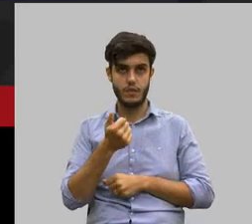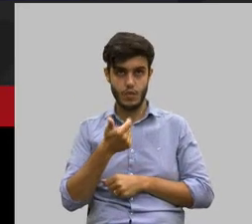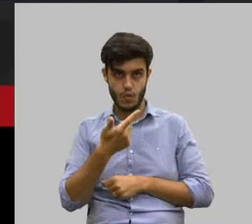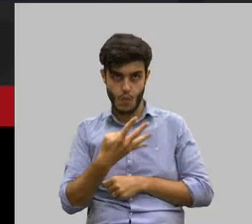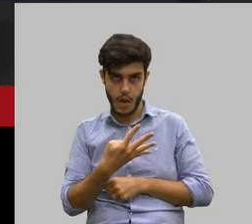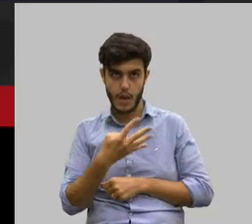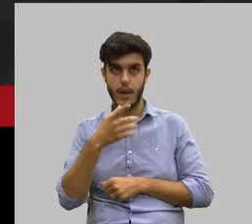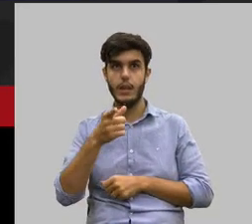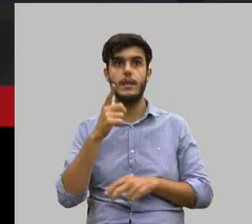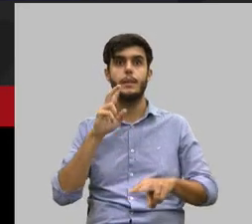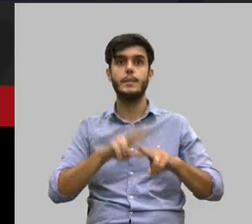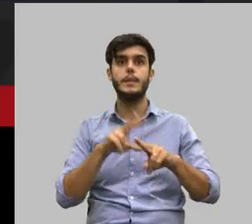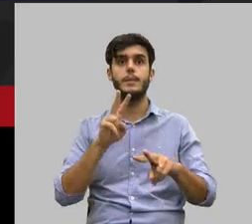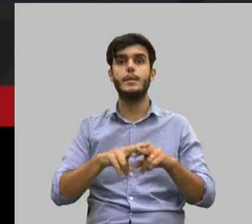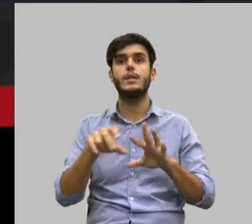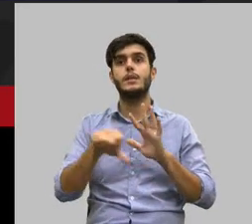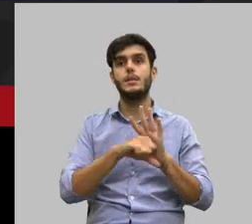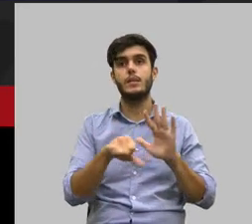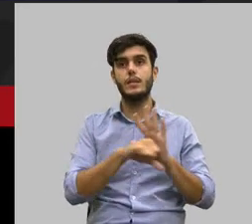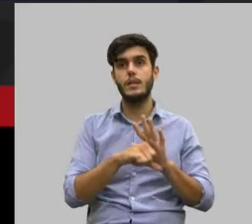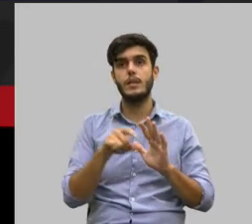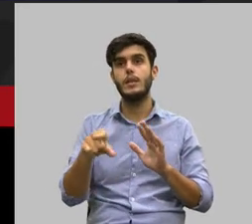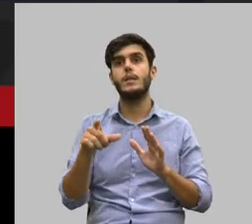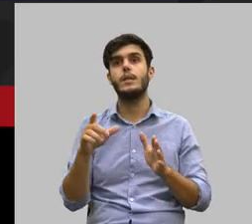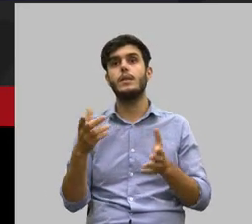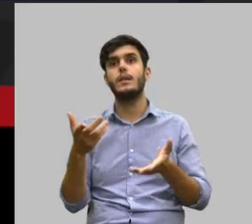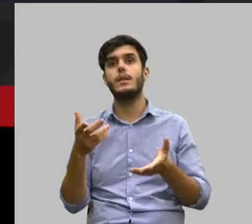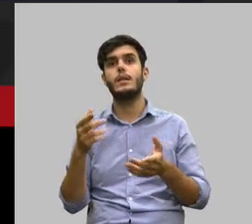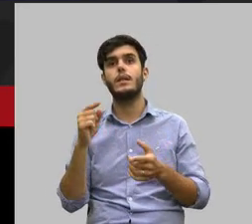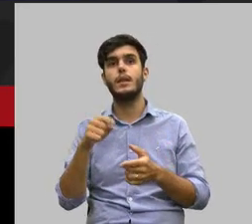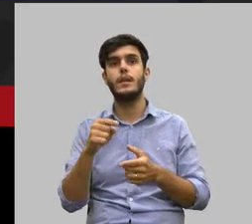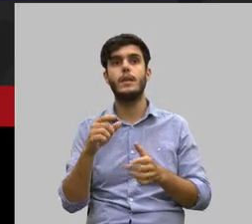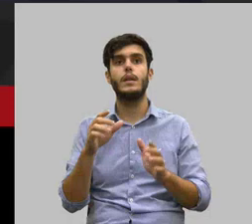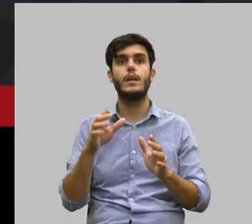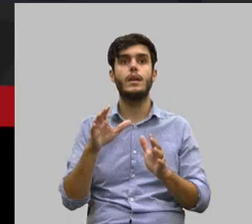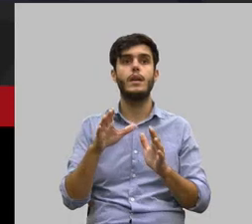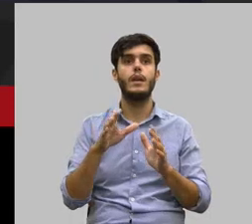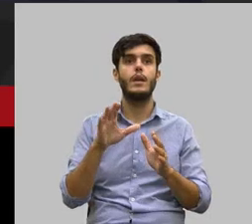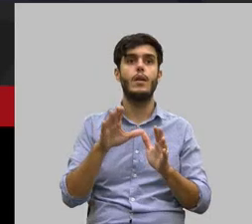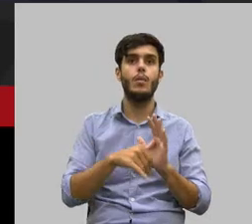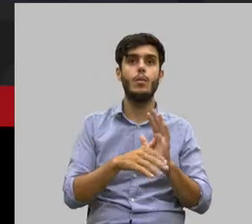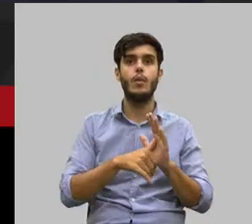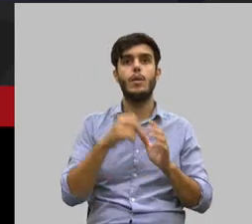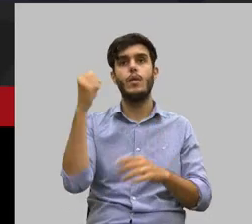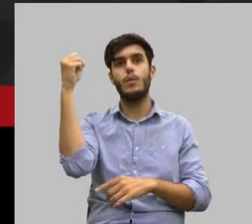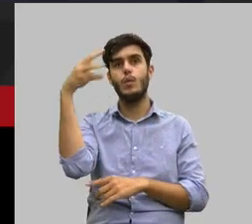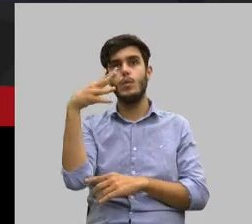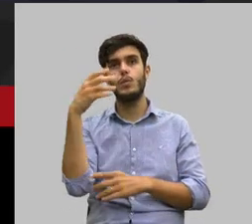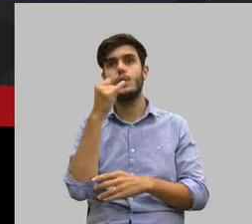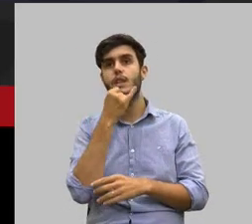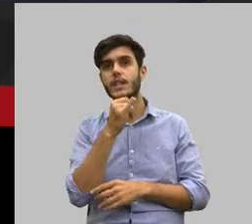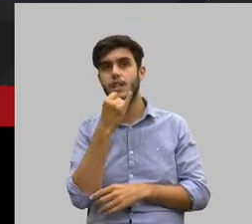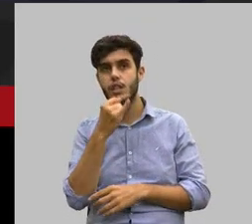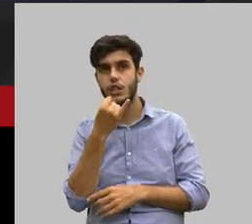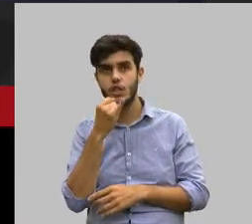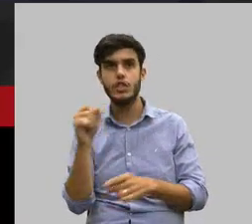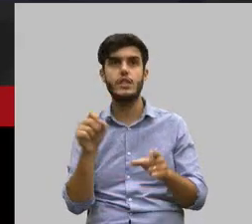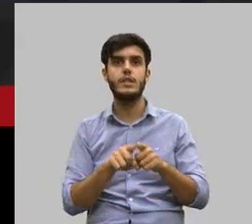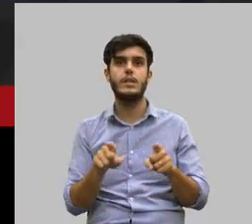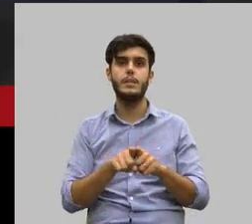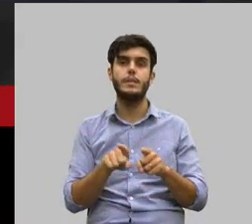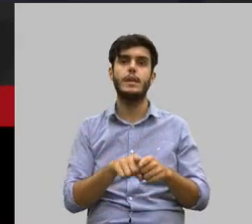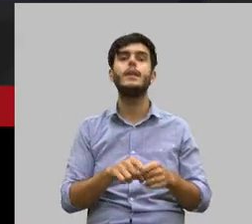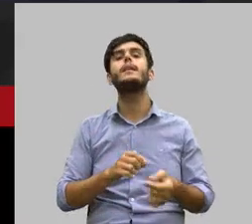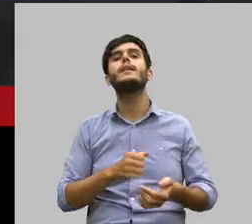a prisão de criminosos envolvidos com a subtração de cobre proveniente de transformadores de energia elétrica de usinas fotovoltaicas